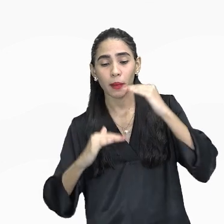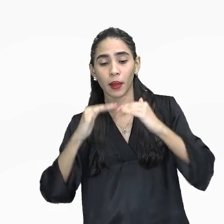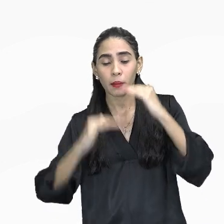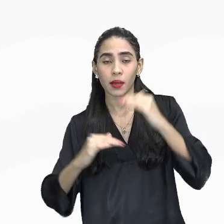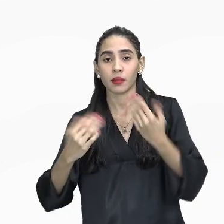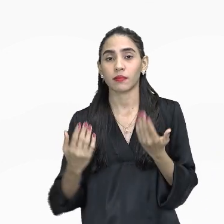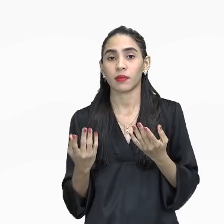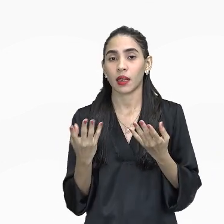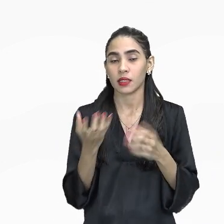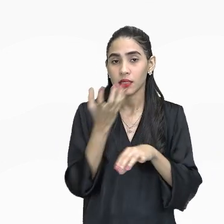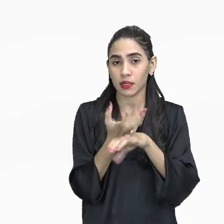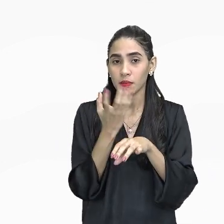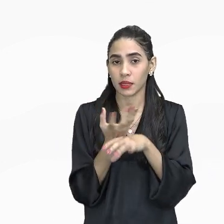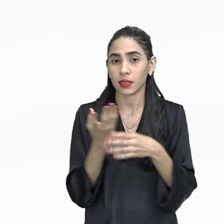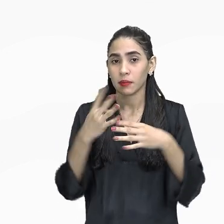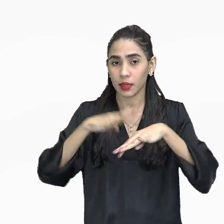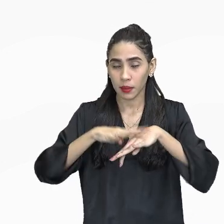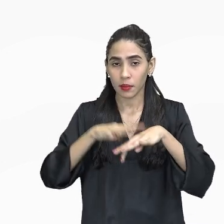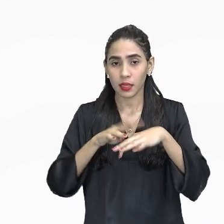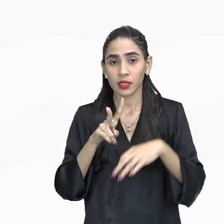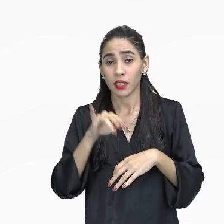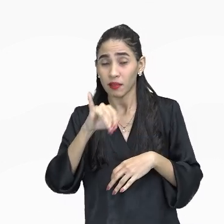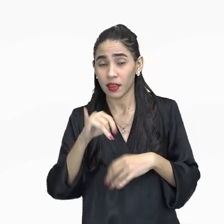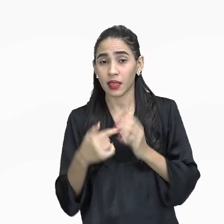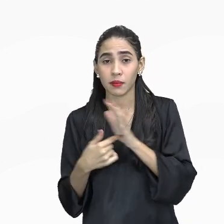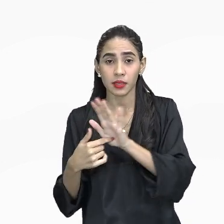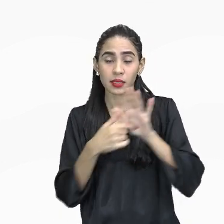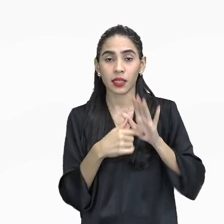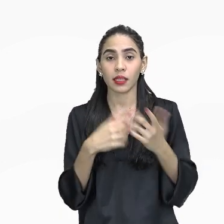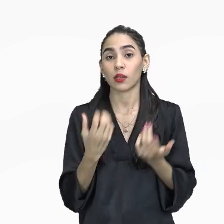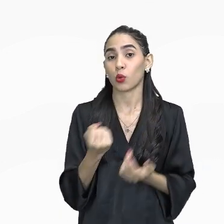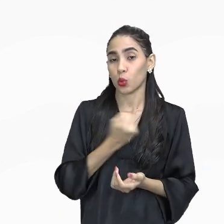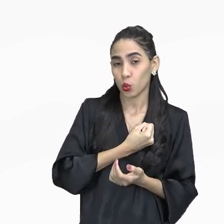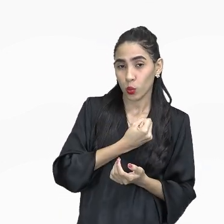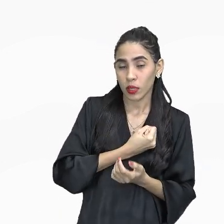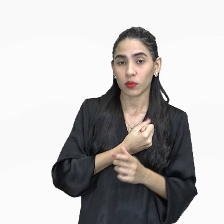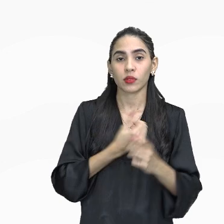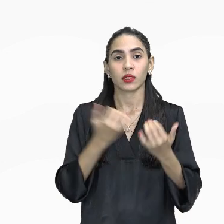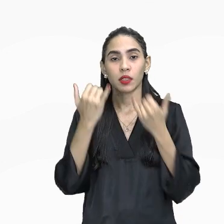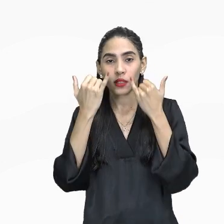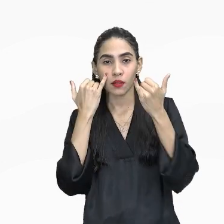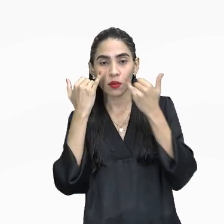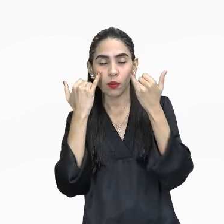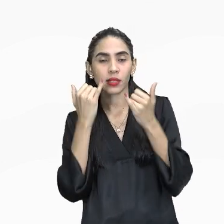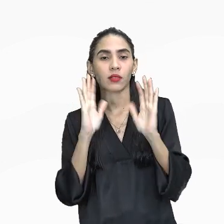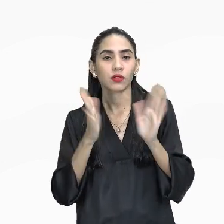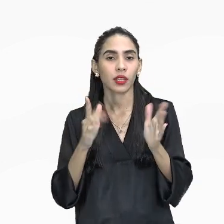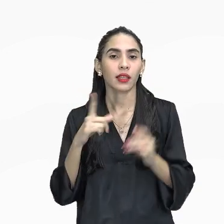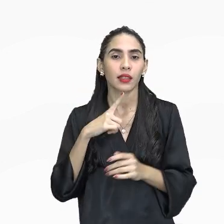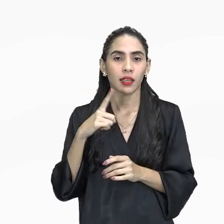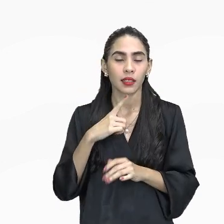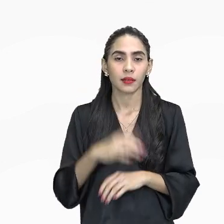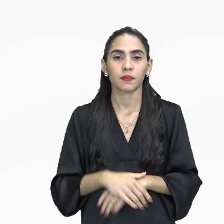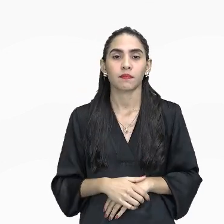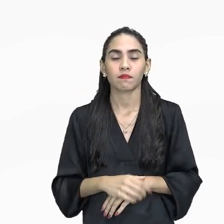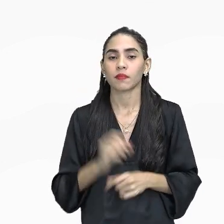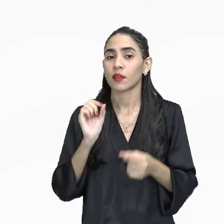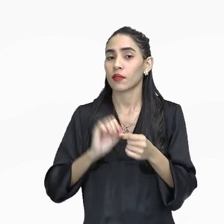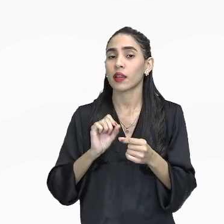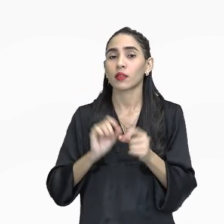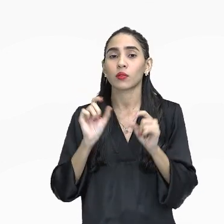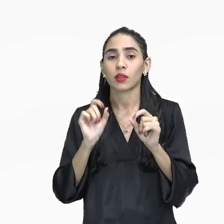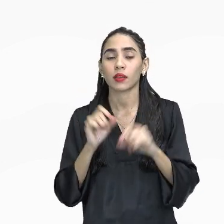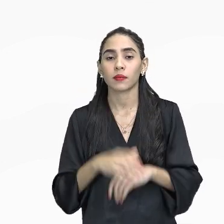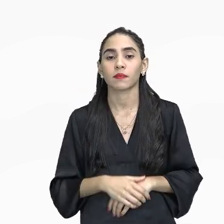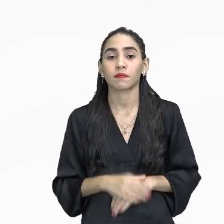A matemática entra nessa parte. Então, os dados numéricos, né, já estão aí mensurados. Então, o que se pode fazer?